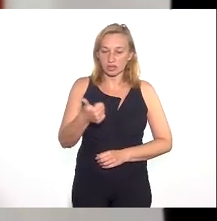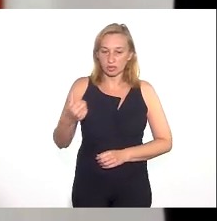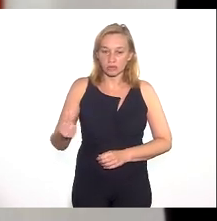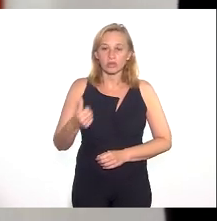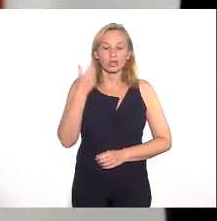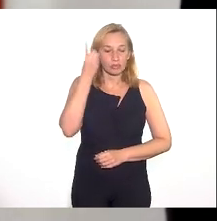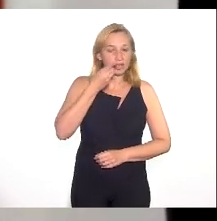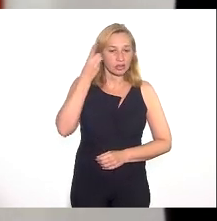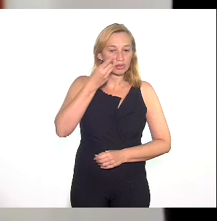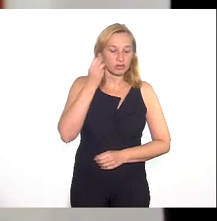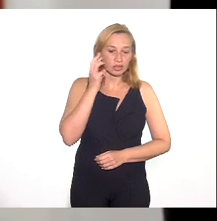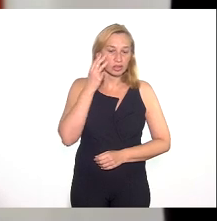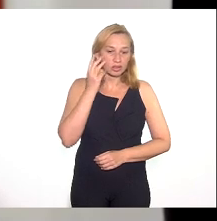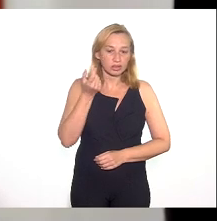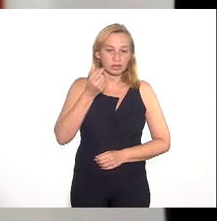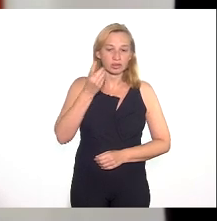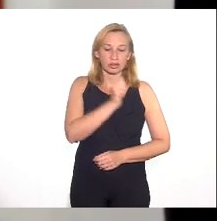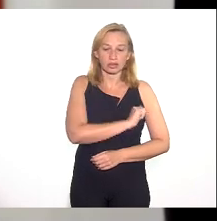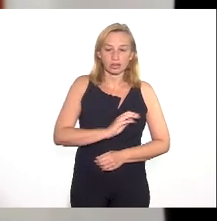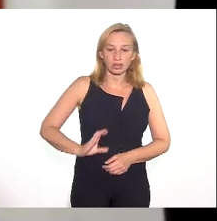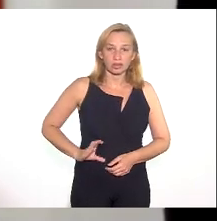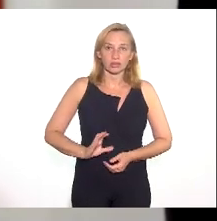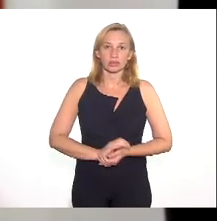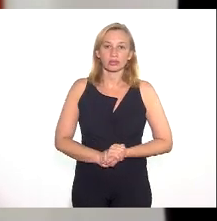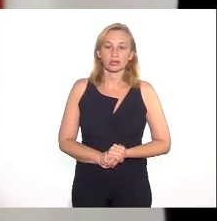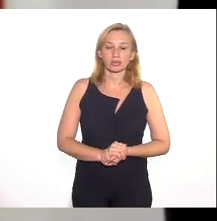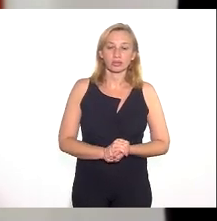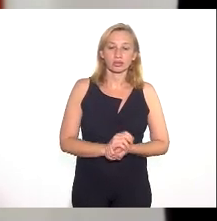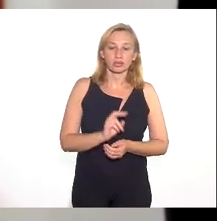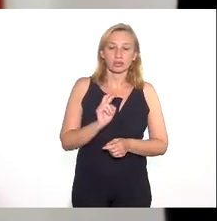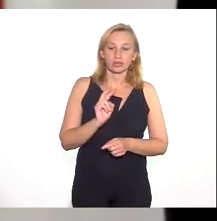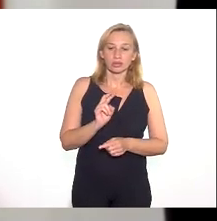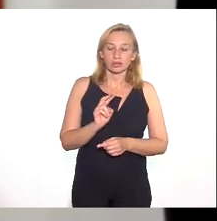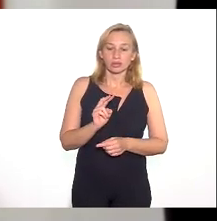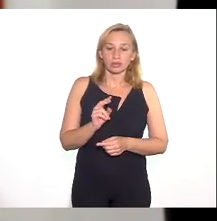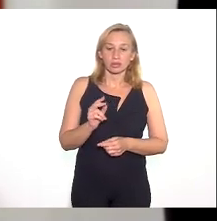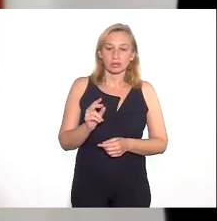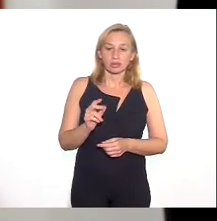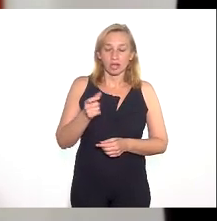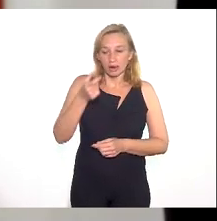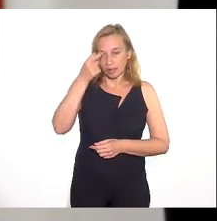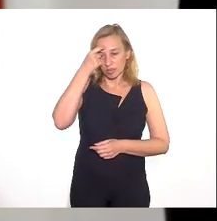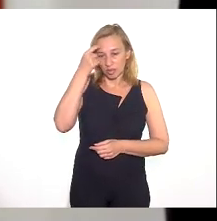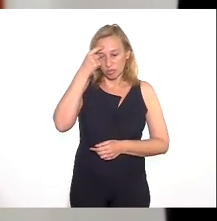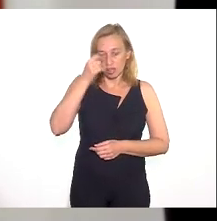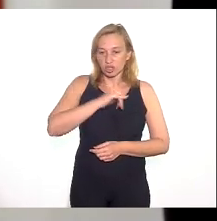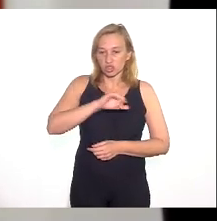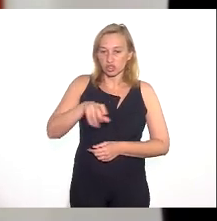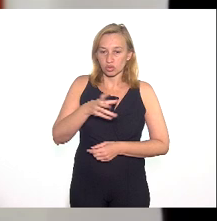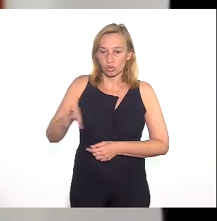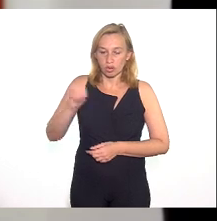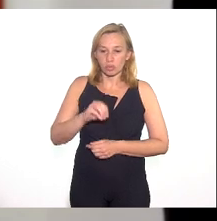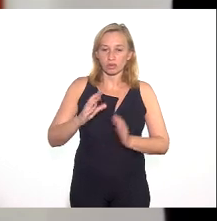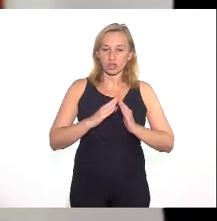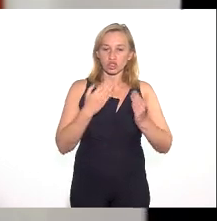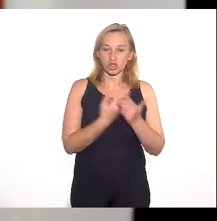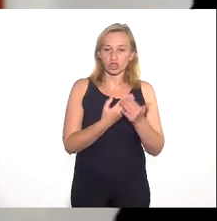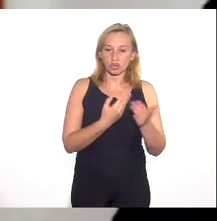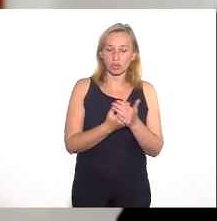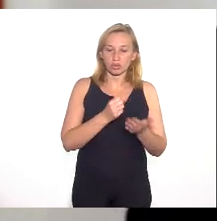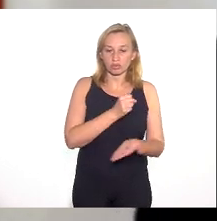Carneiro e André Siciliano, que dispõe sobre a preservação da memória de João Cândido Felisberto em escolas de educação básica, no...